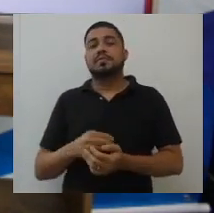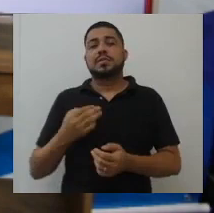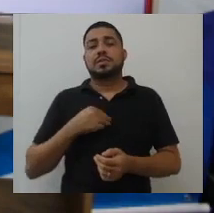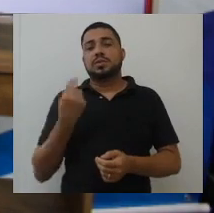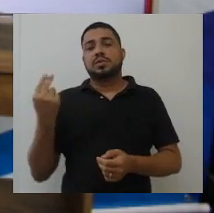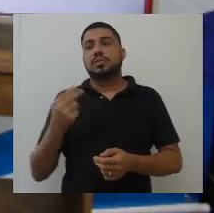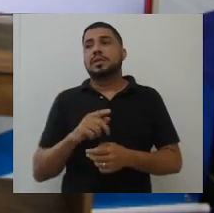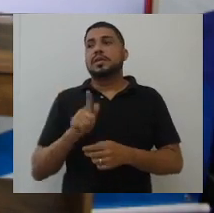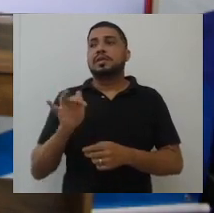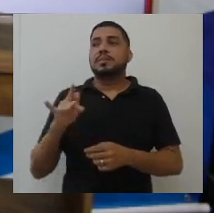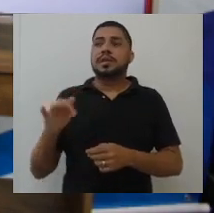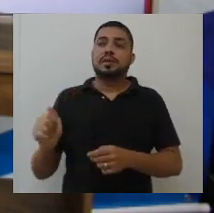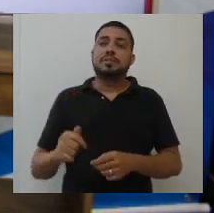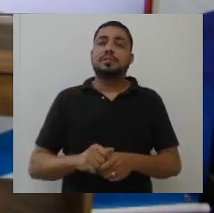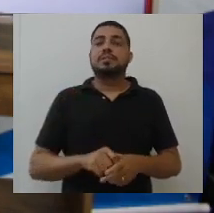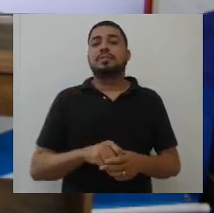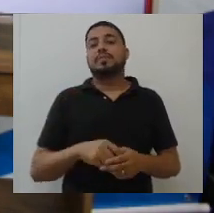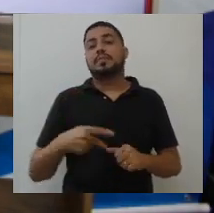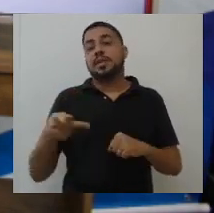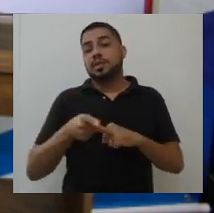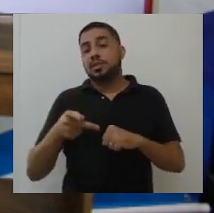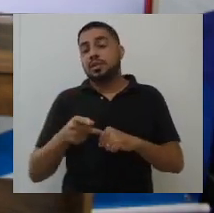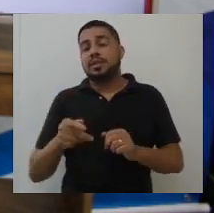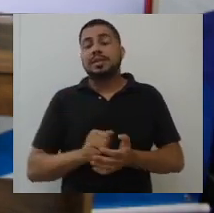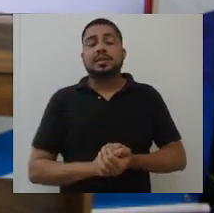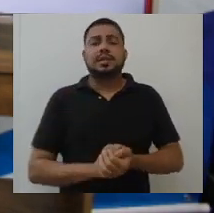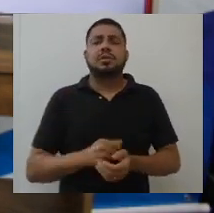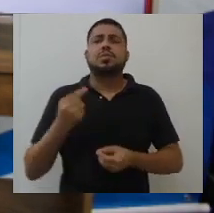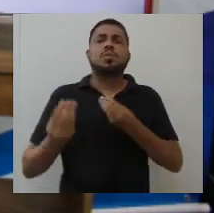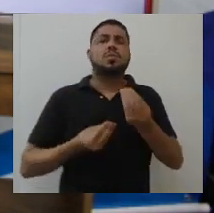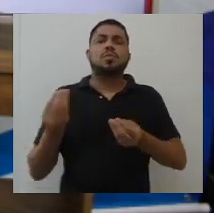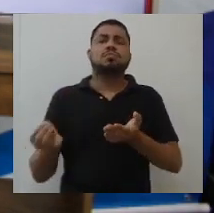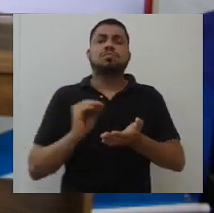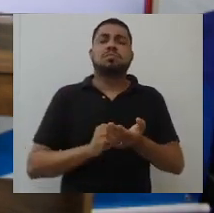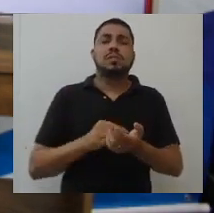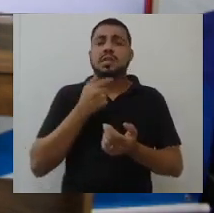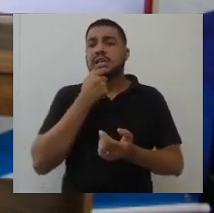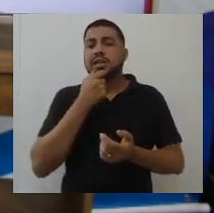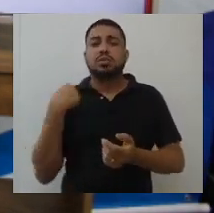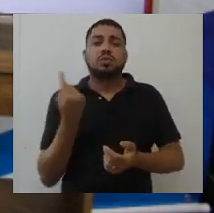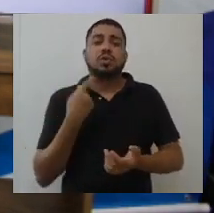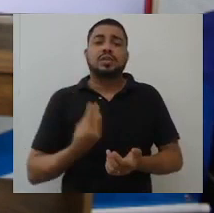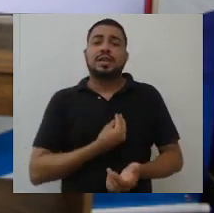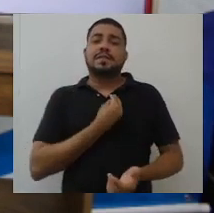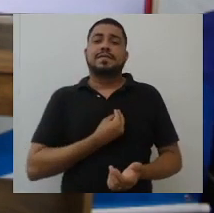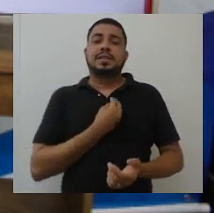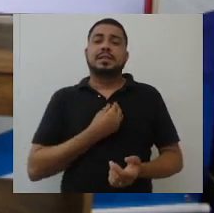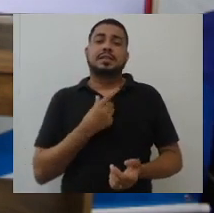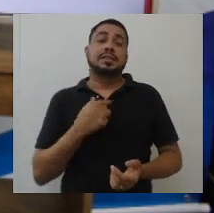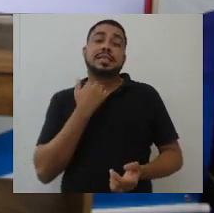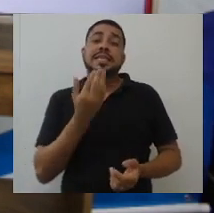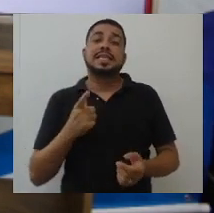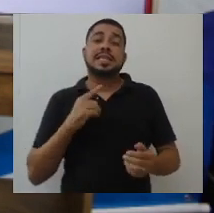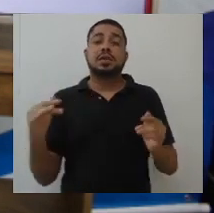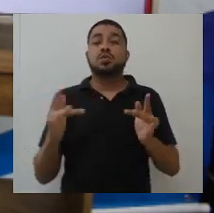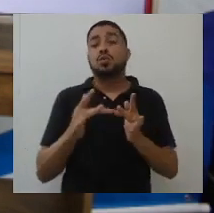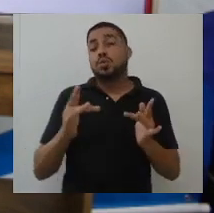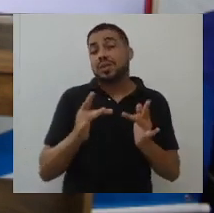Caldas, Petrolina, Pernambuco. Como implementar o inglês no nosso cotidiano sem ter contato com a língua